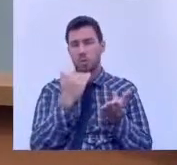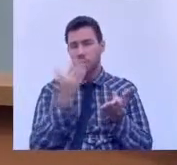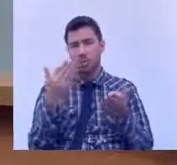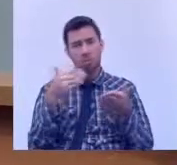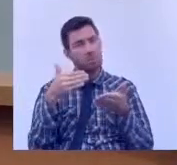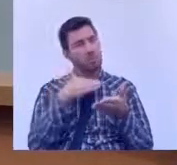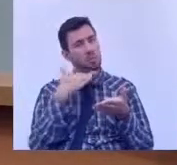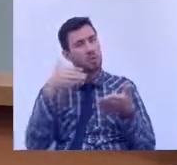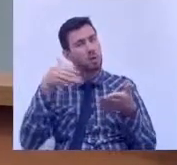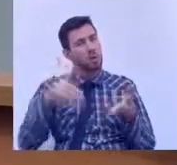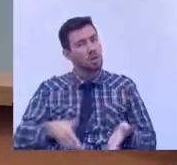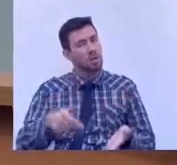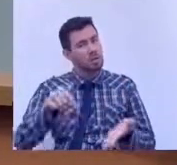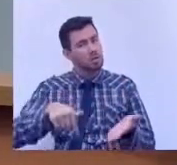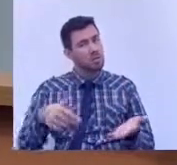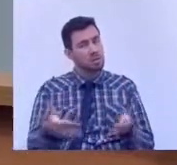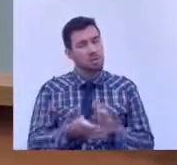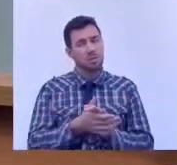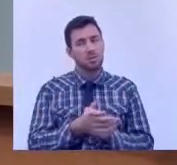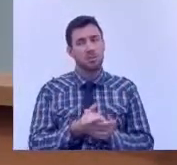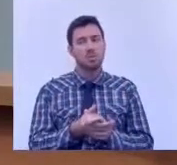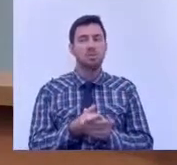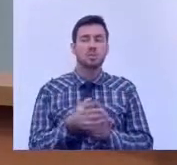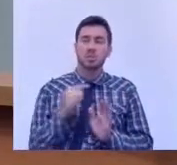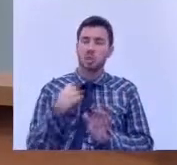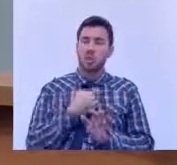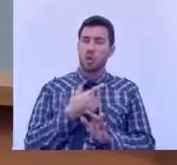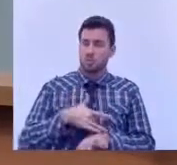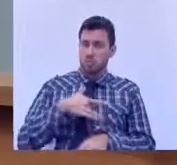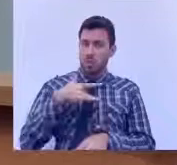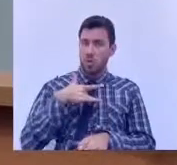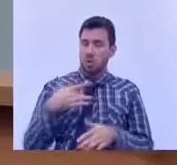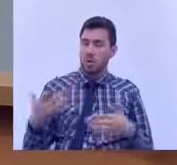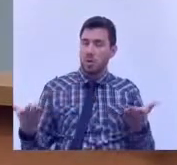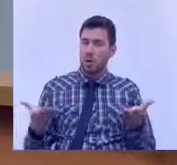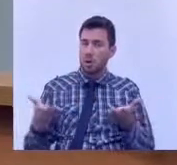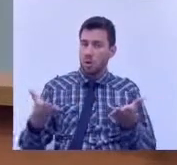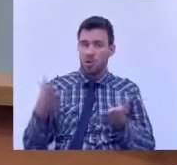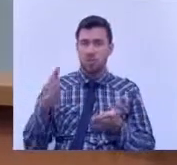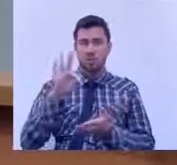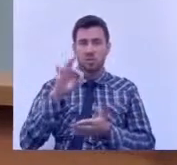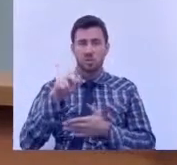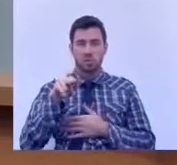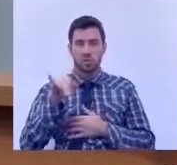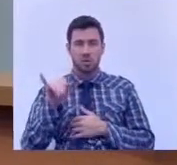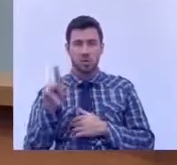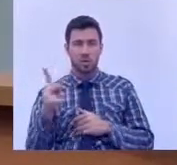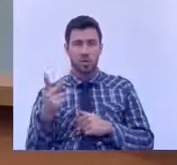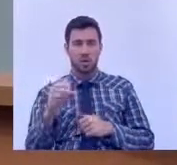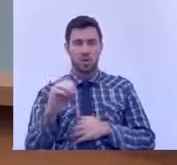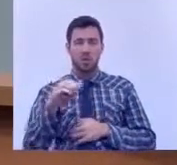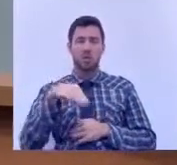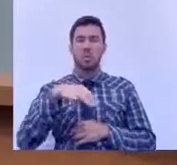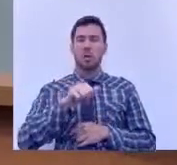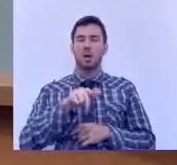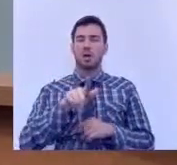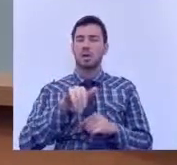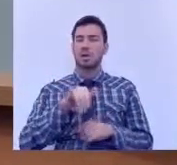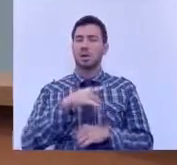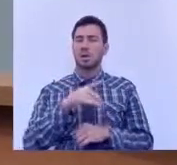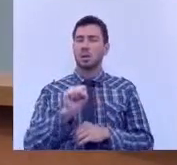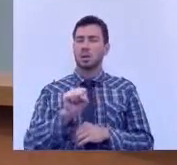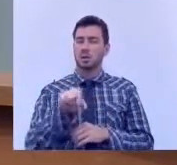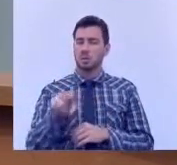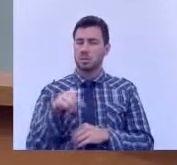surpresa, viu, vereador Tony Magalhães, que foi muito feliz, né, nessa nesse tento, no requerimento,